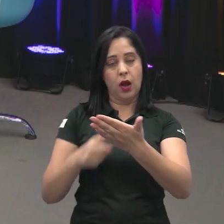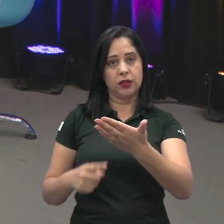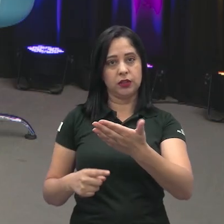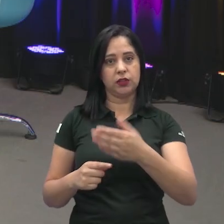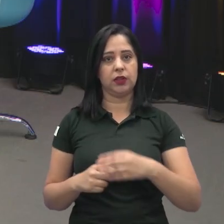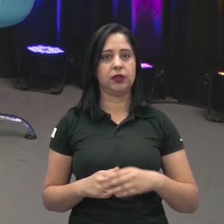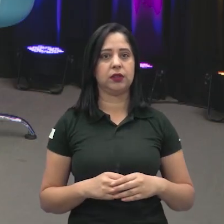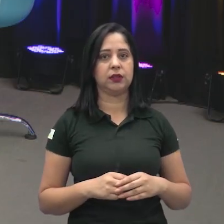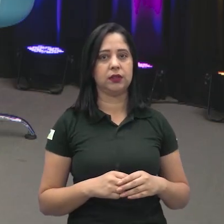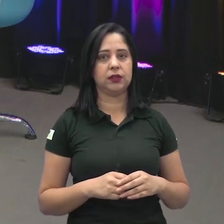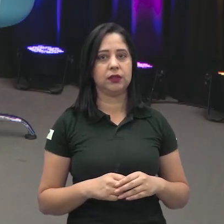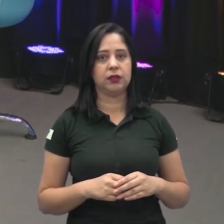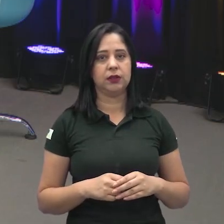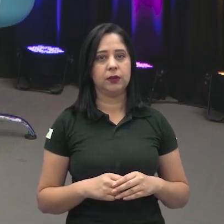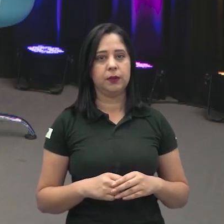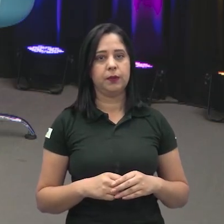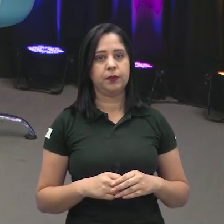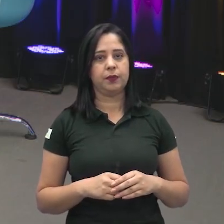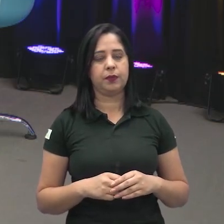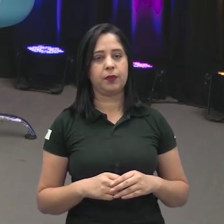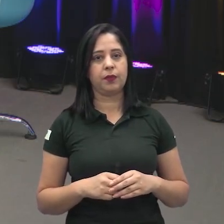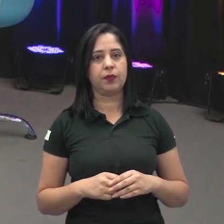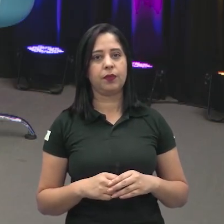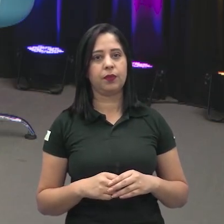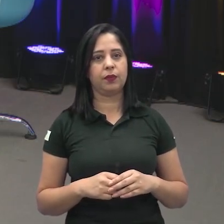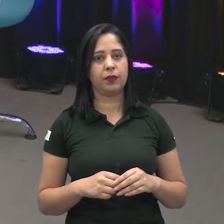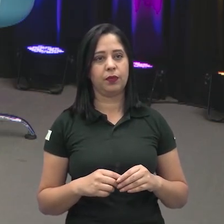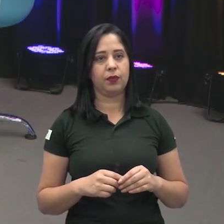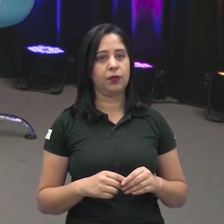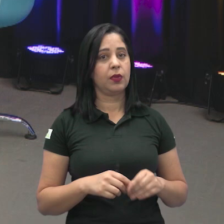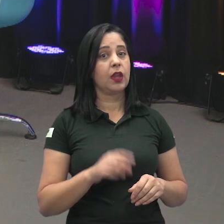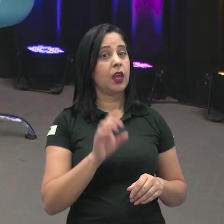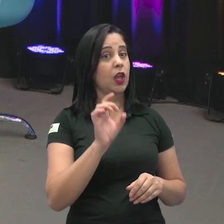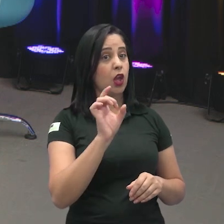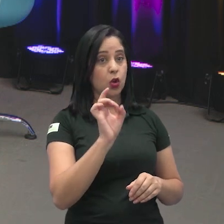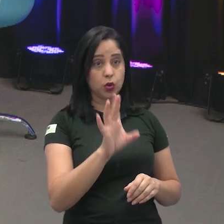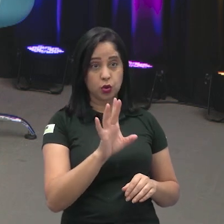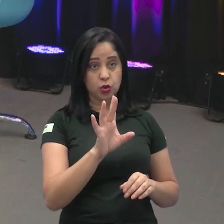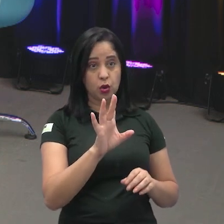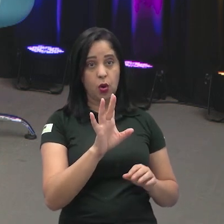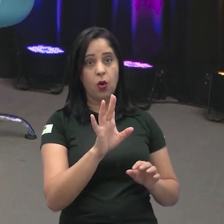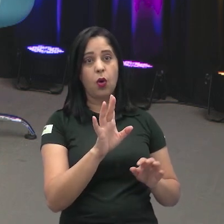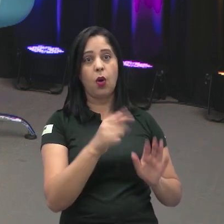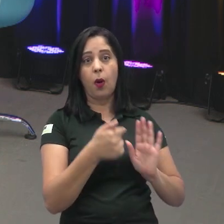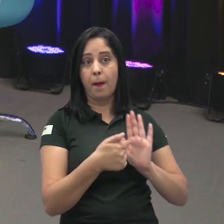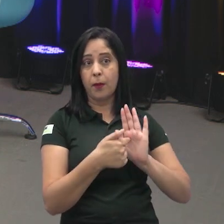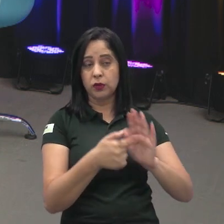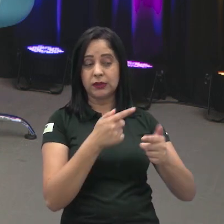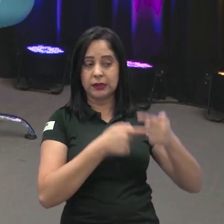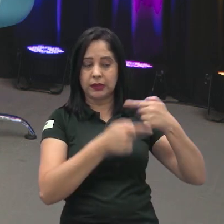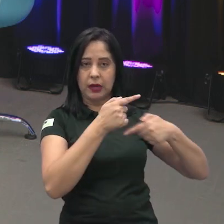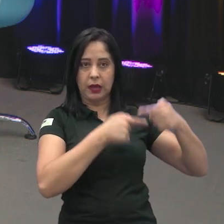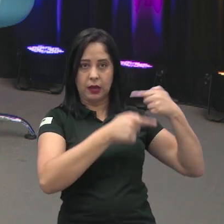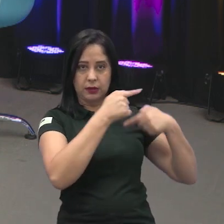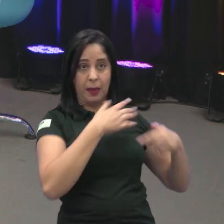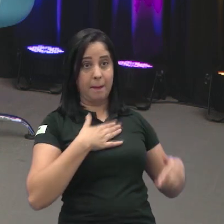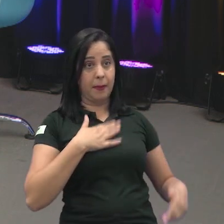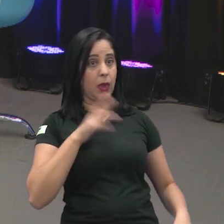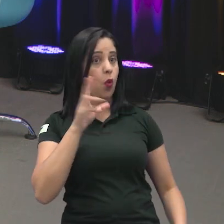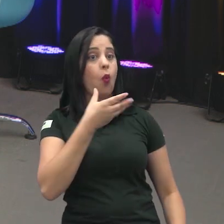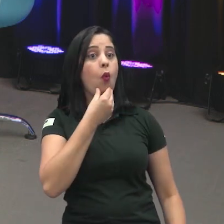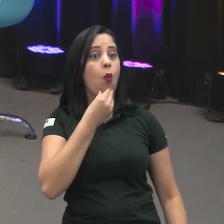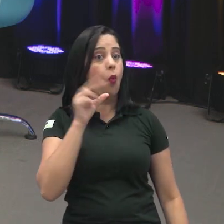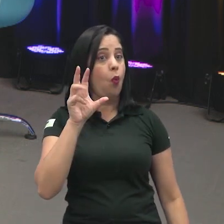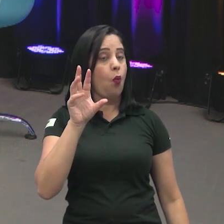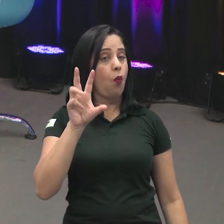Olha, desse exatamente, eu trouxe só assim a coisa da ancestralidade. Meu avô